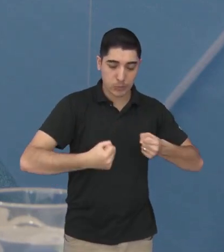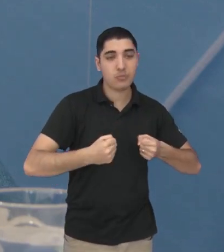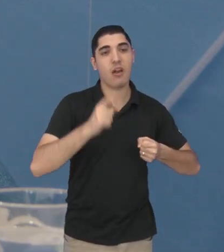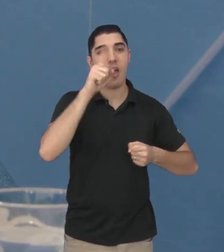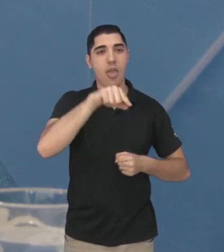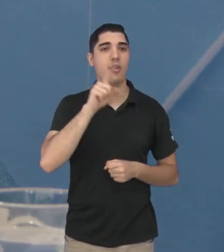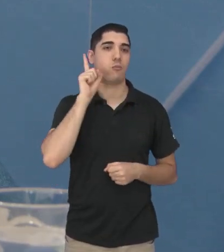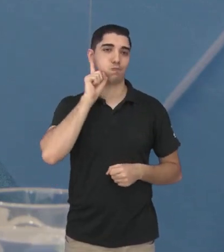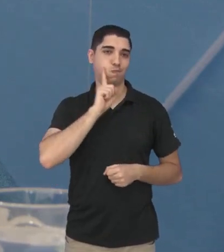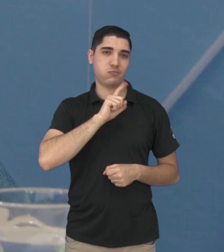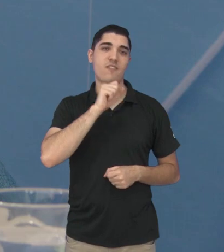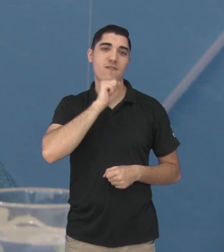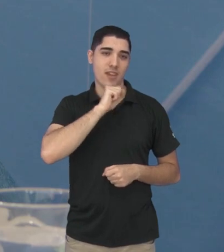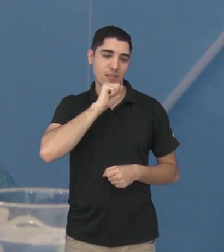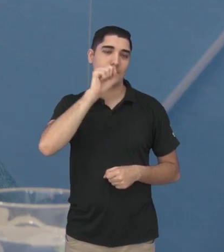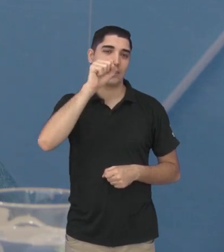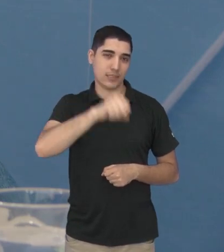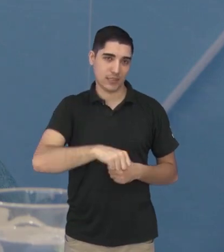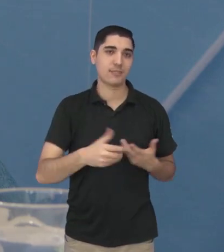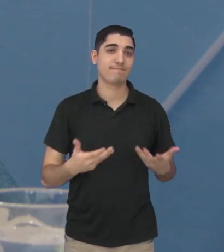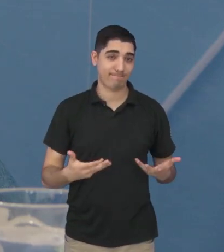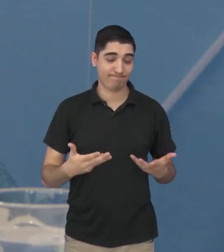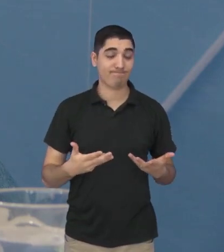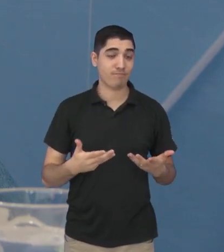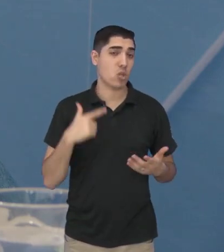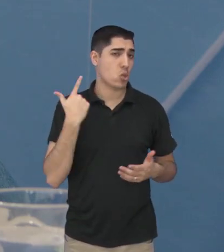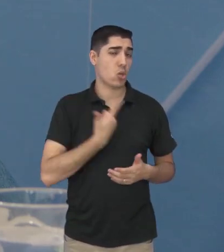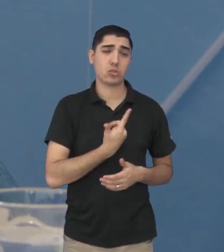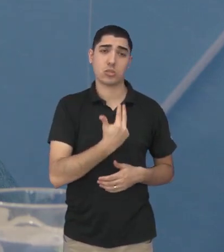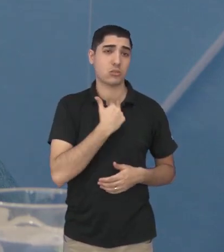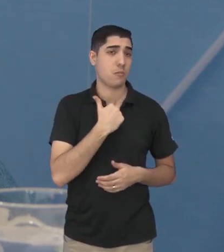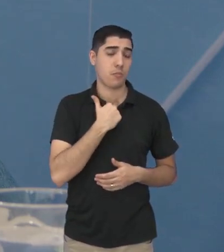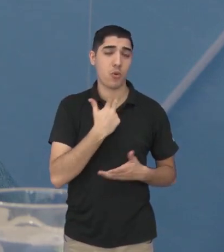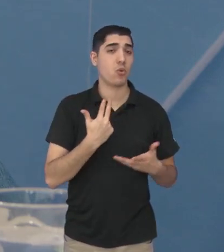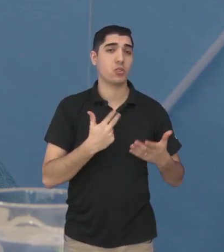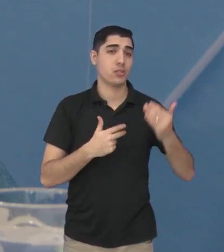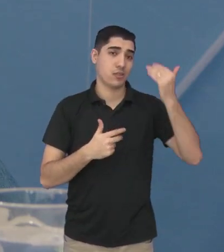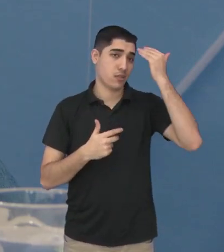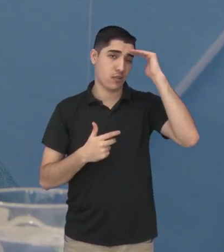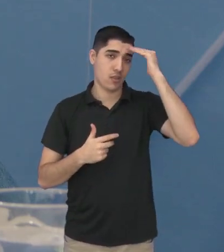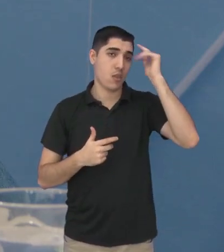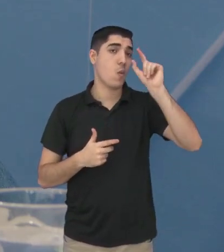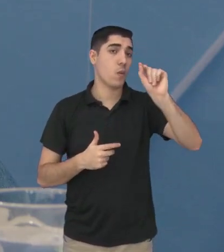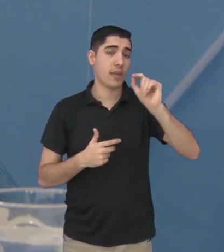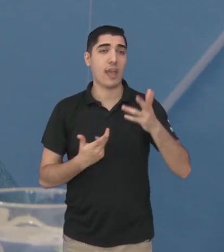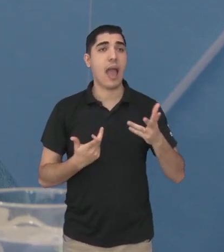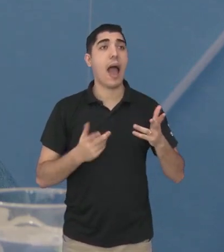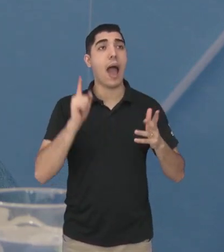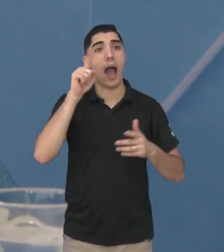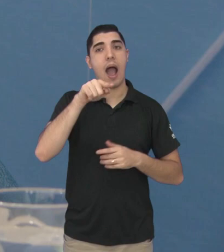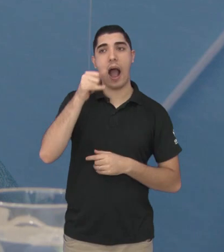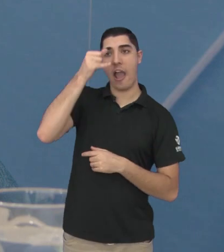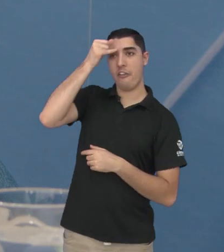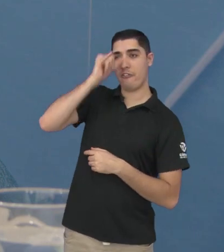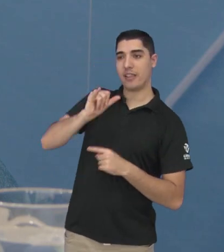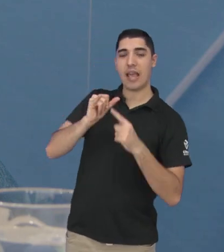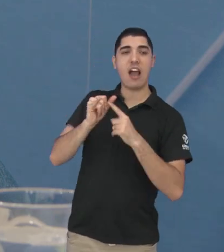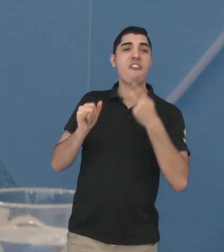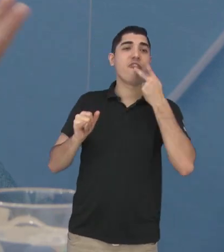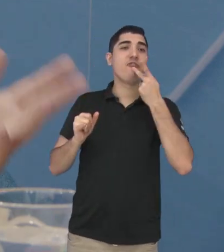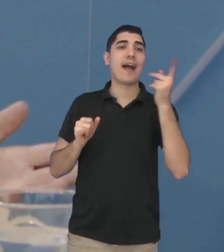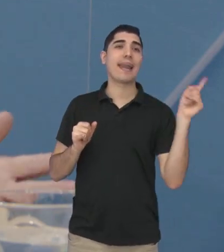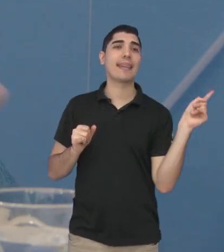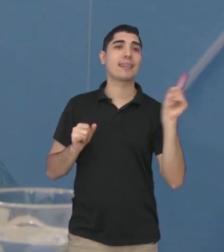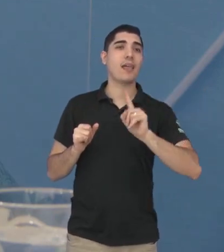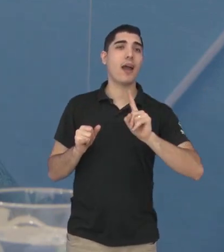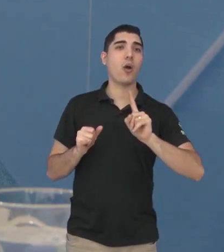obsoleto. A gente não pode mais entender que se faz prevenção, diga não